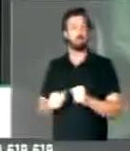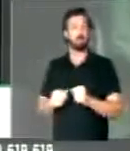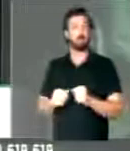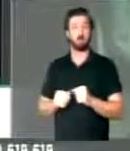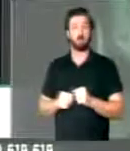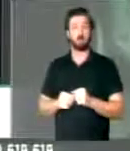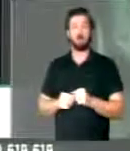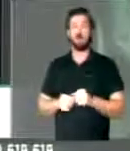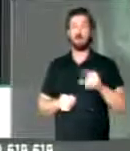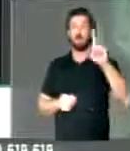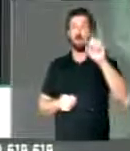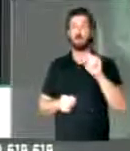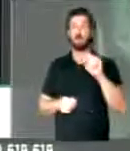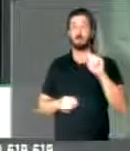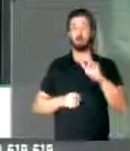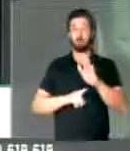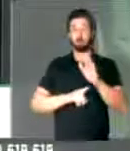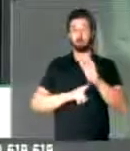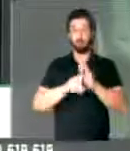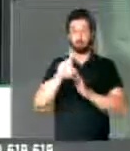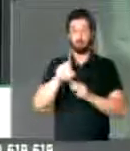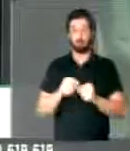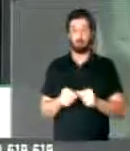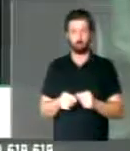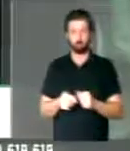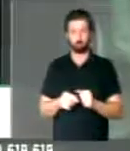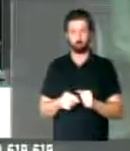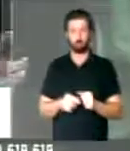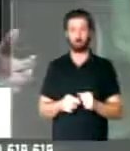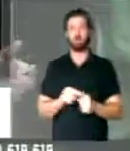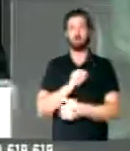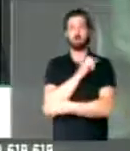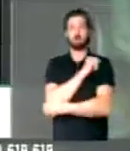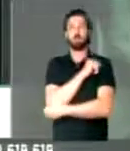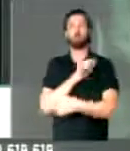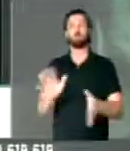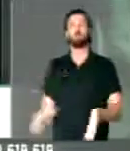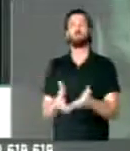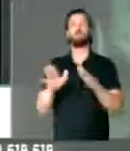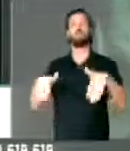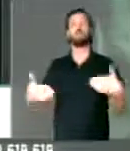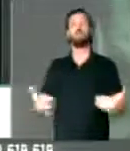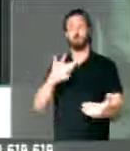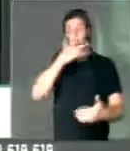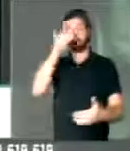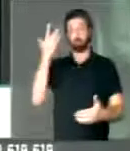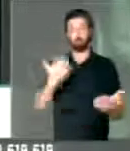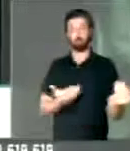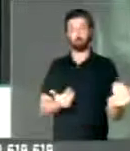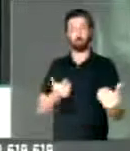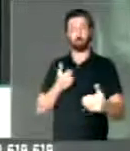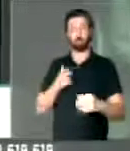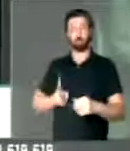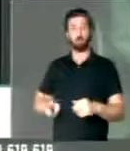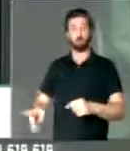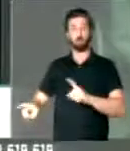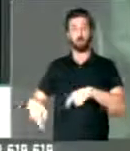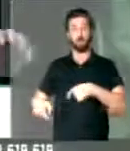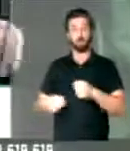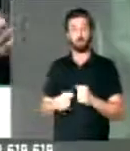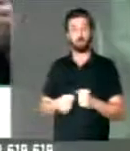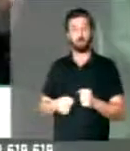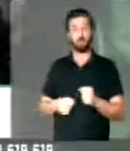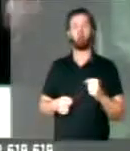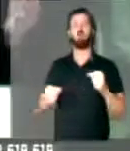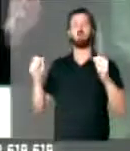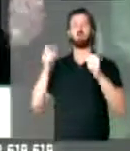reforma. Aliás, a pergunta que se impõe é: que estímulo terá um jovem para permanecer no campo e